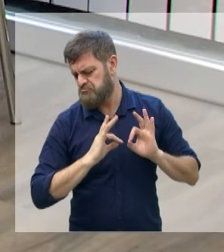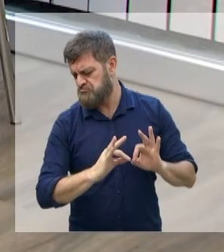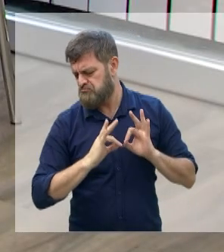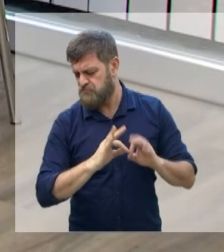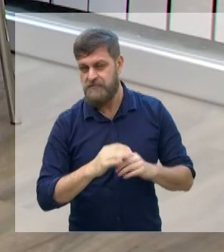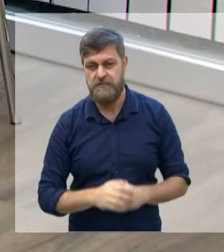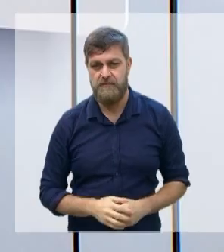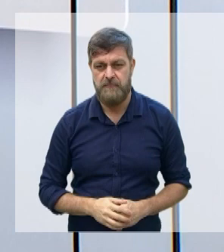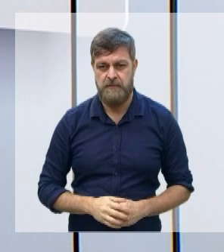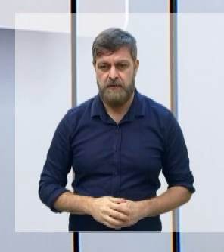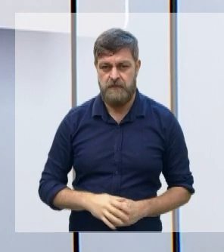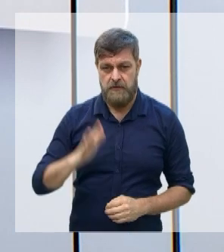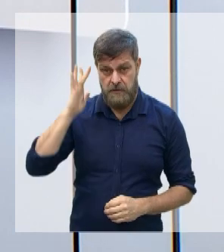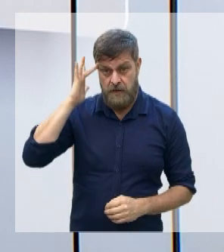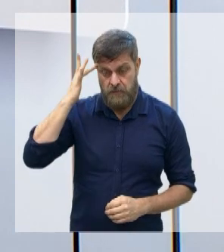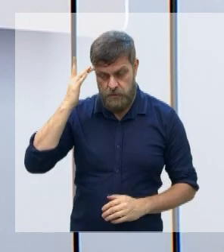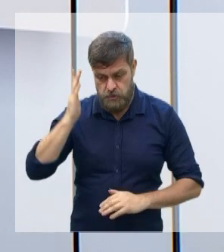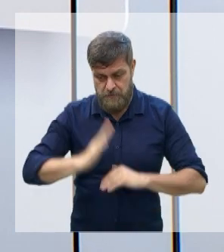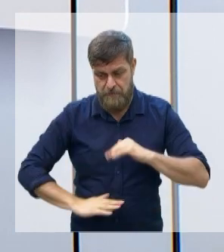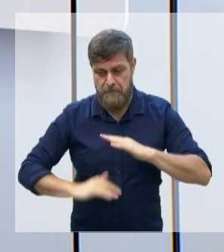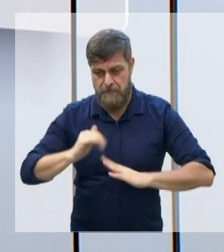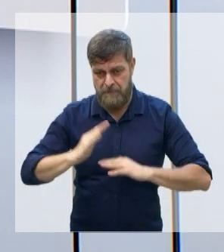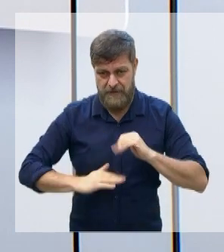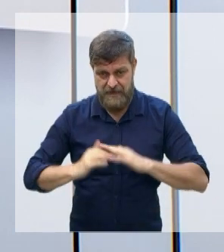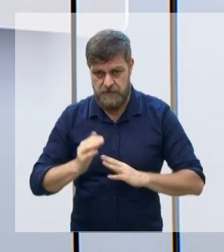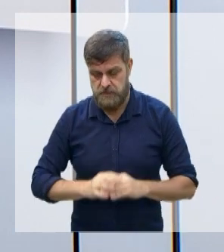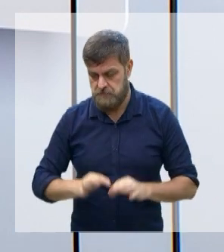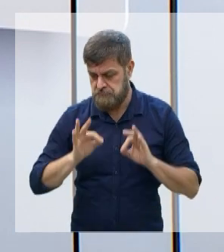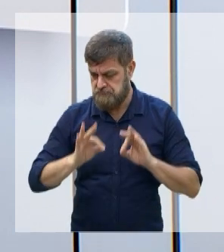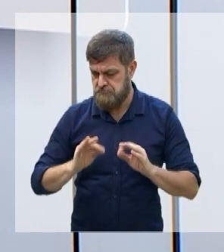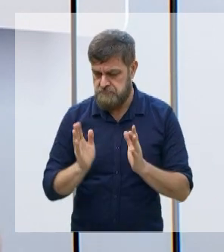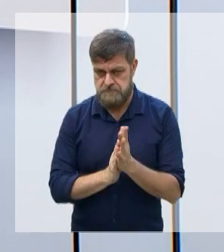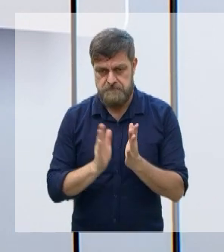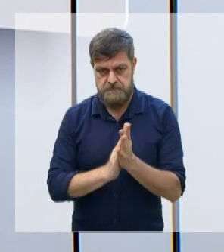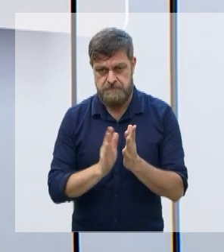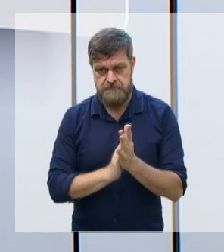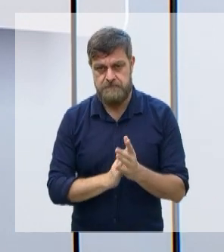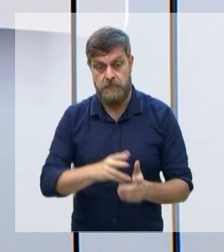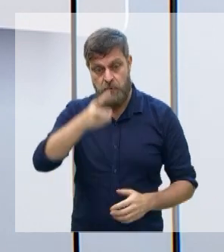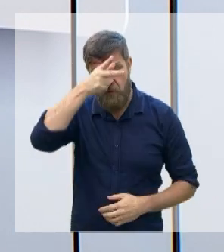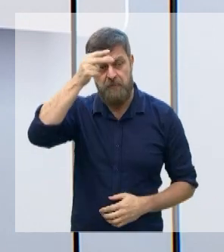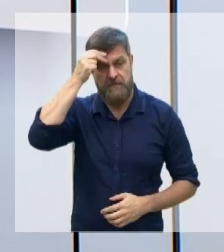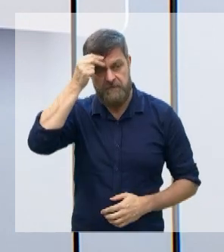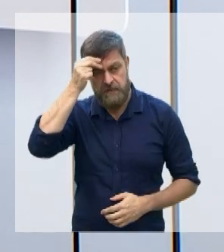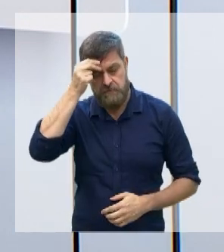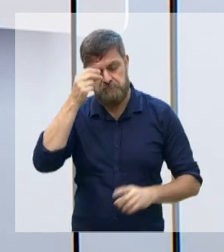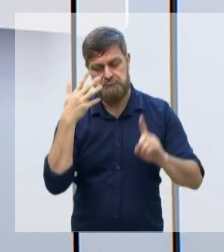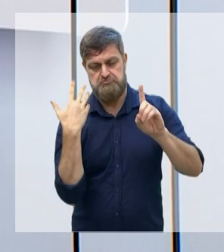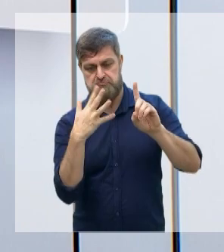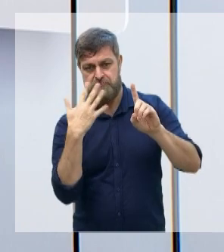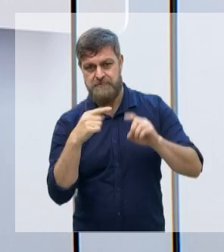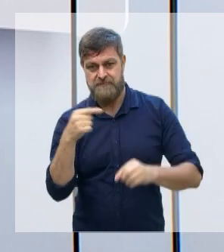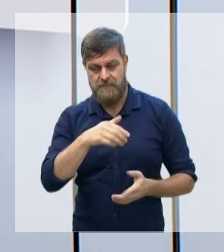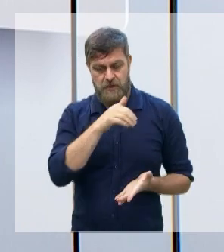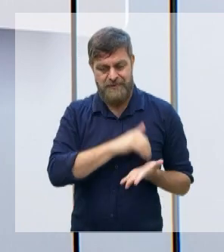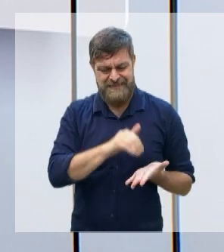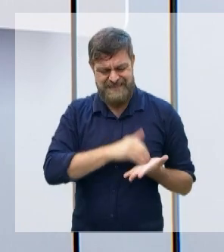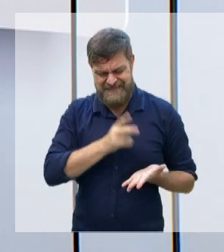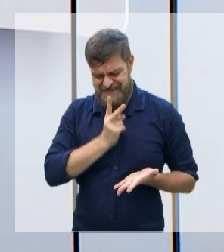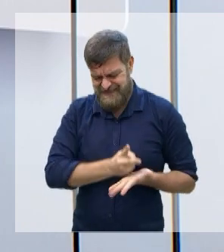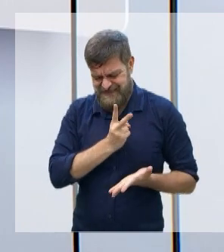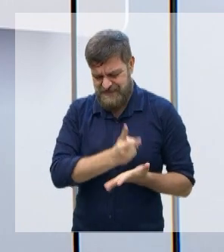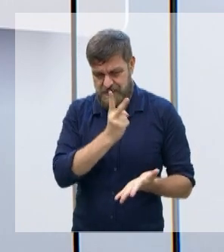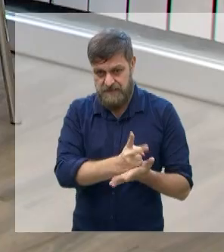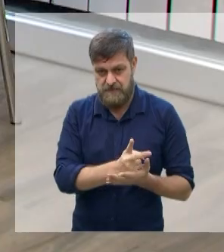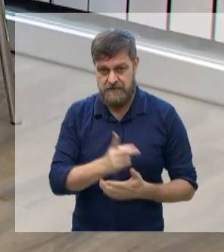acho que uma das iniciativas que deve se louvar do prefeito é de manter os secretários difícil